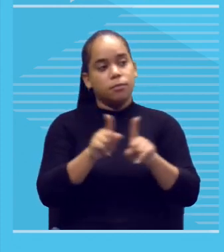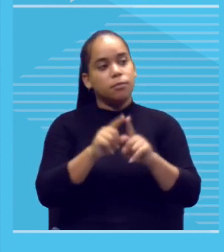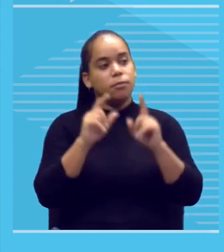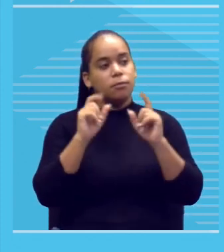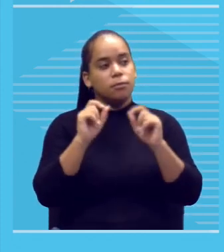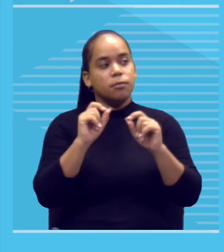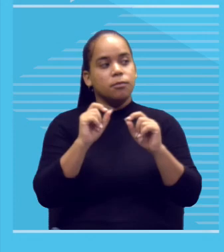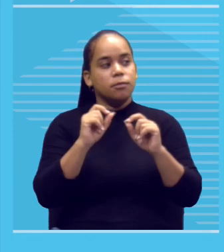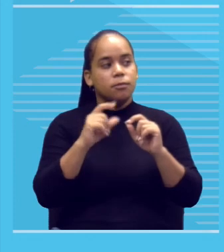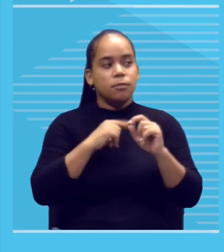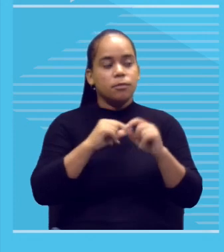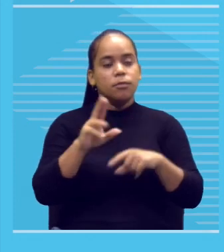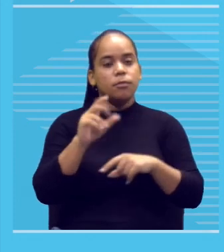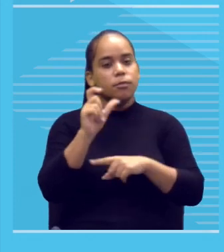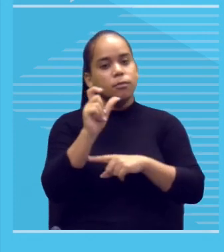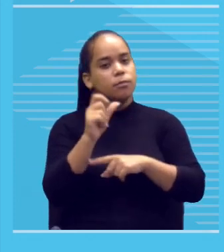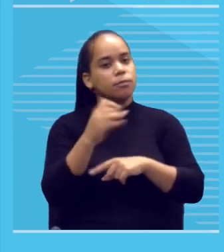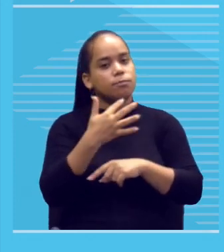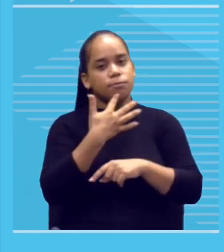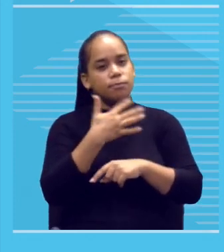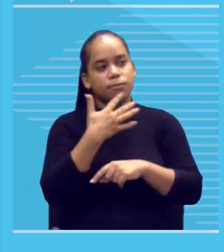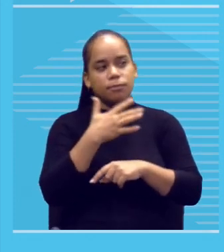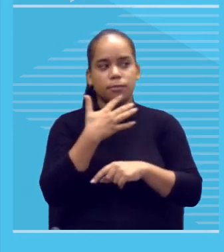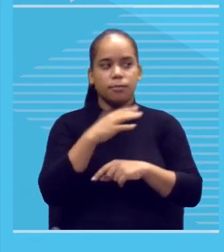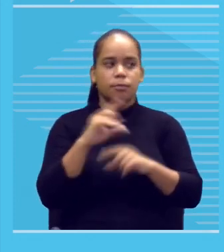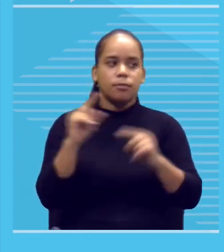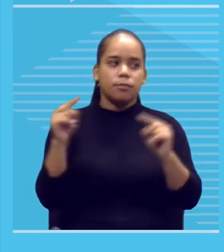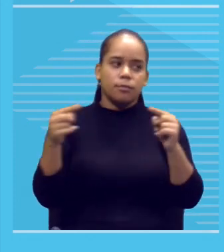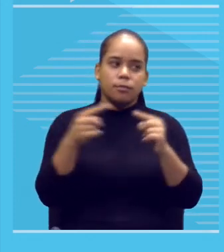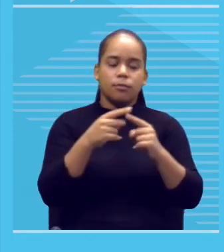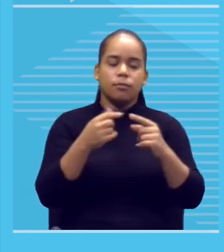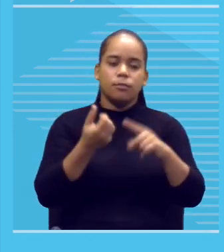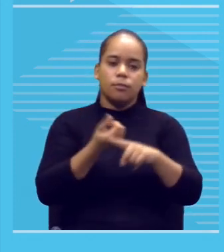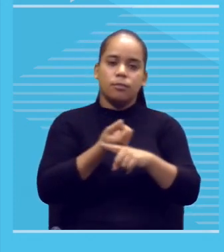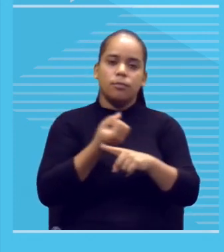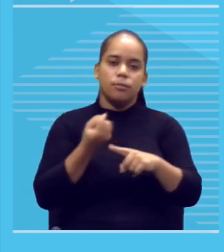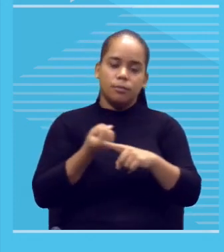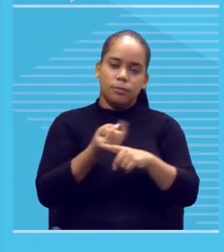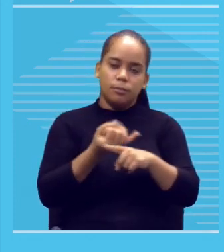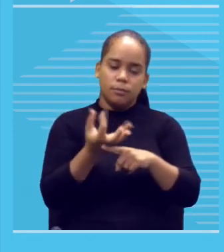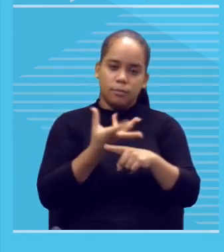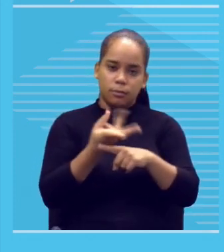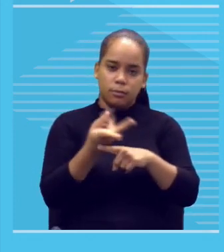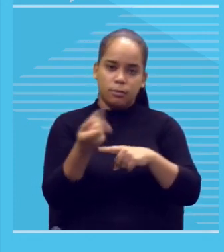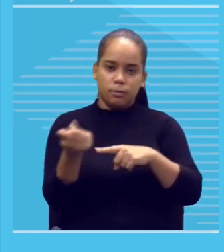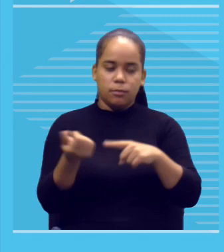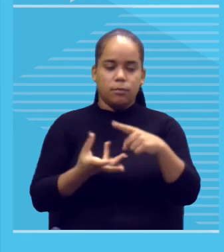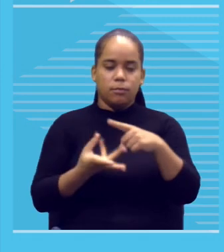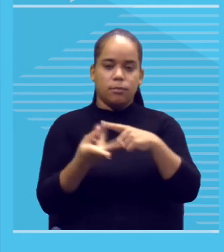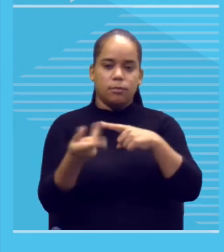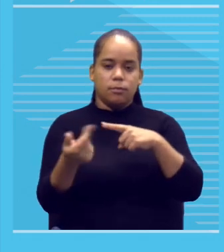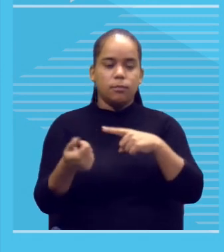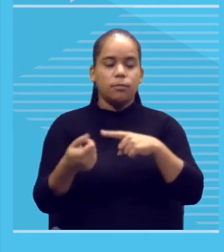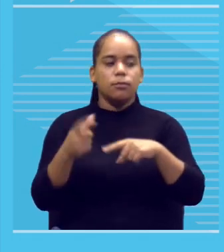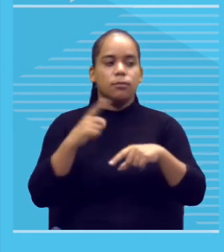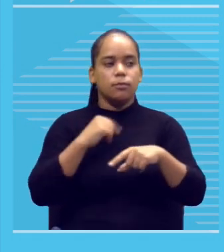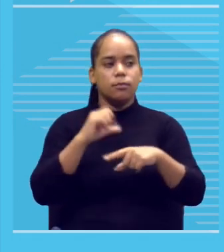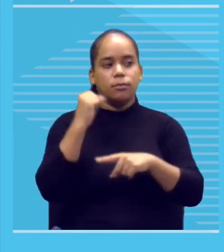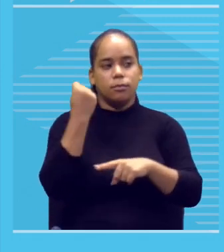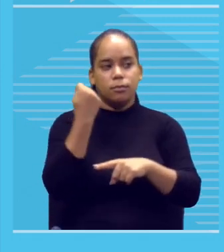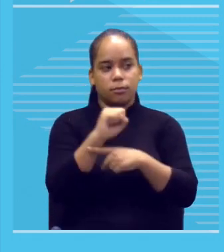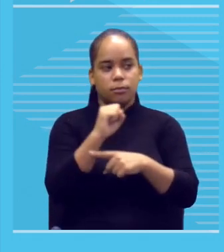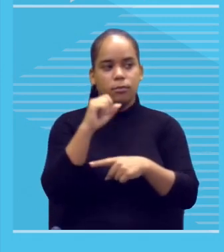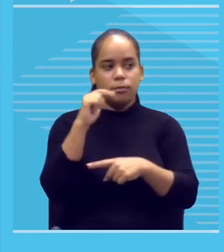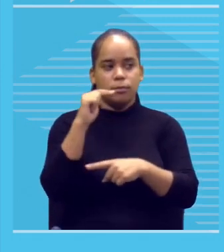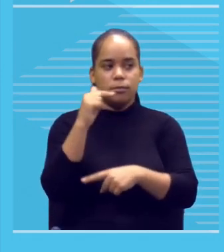com o termo desconhecido né expressões algébricas a soma de três parcelas é 800